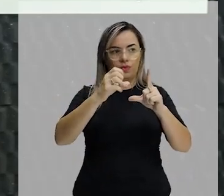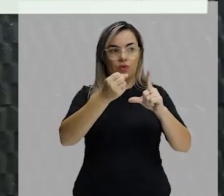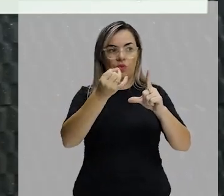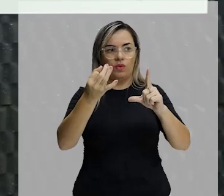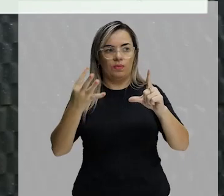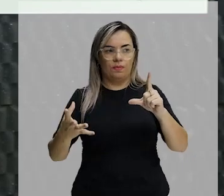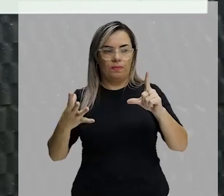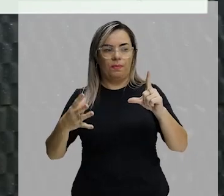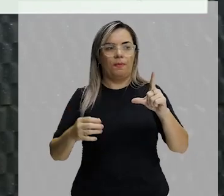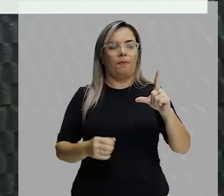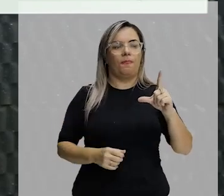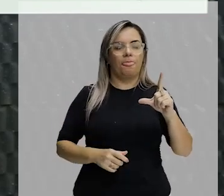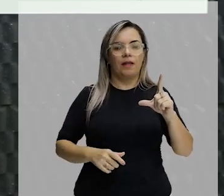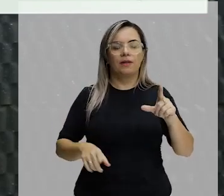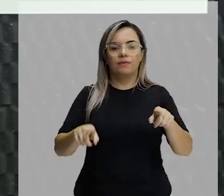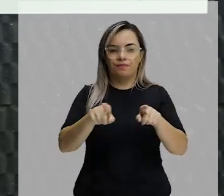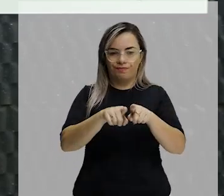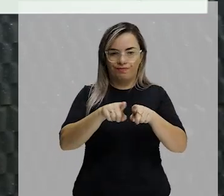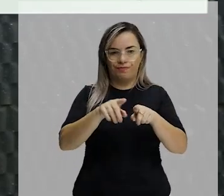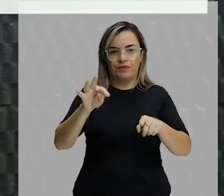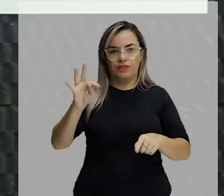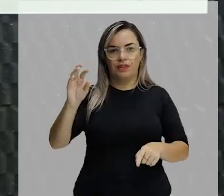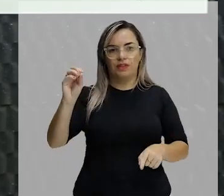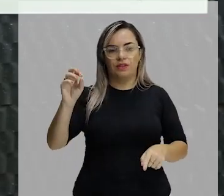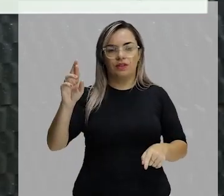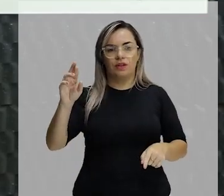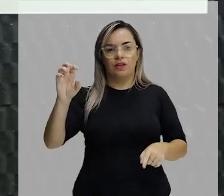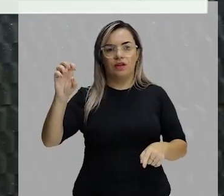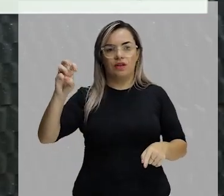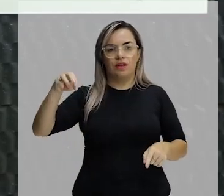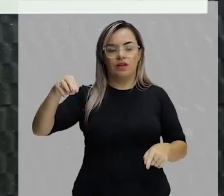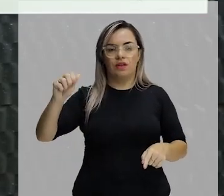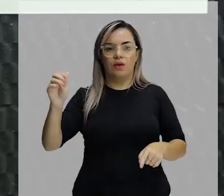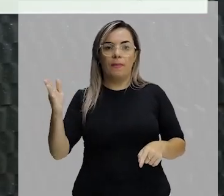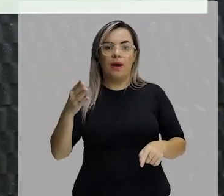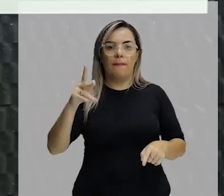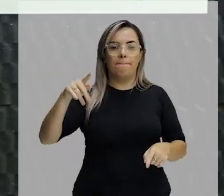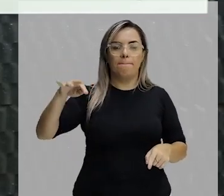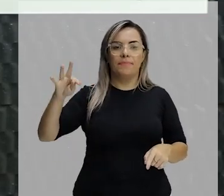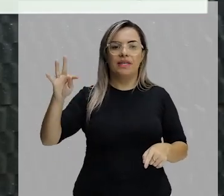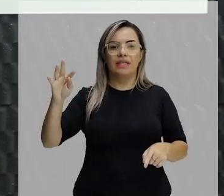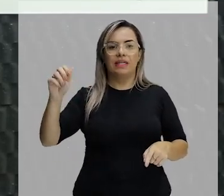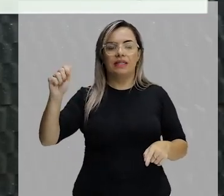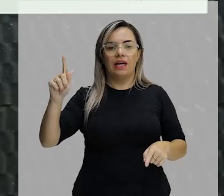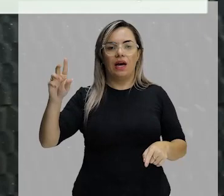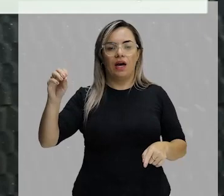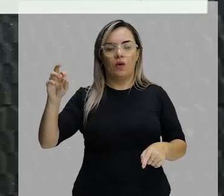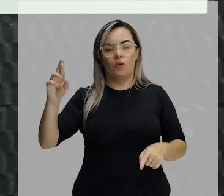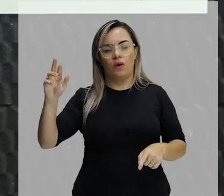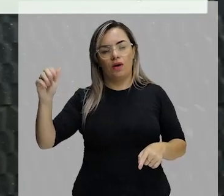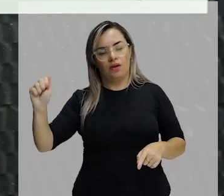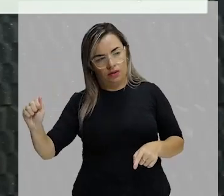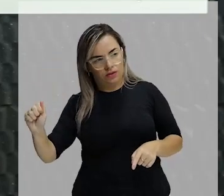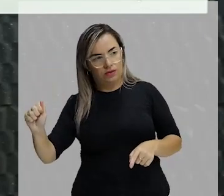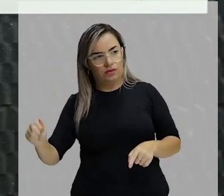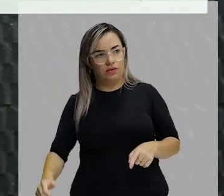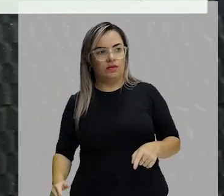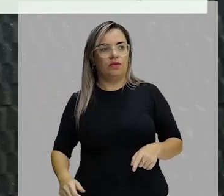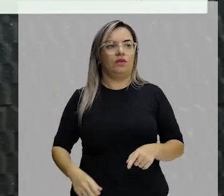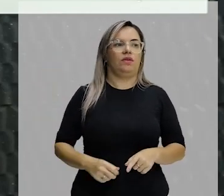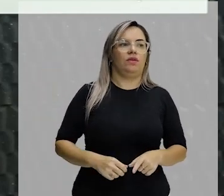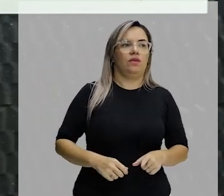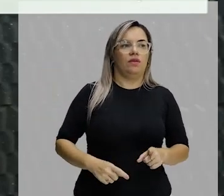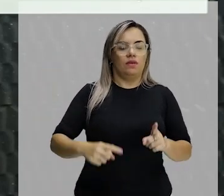também aplicar o teorema de Pitágoras, ó, que esse triângulo aqui, formado por essa diagonal do cubo, pela aresta